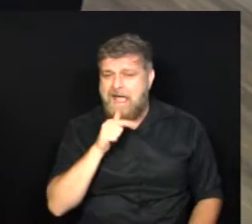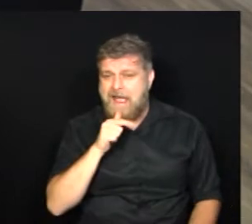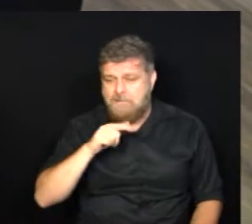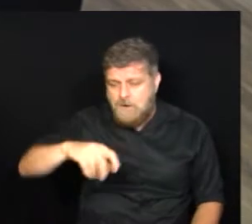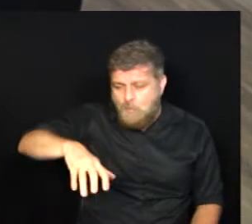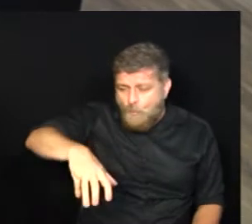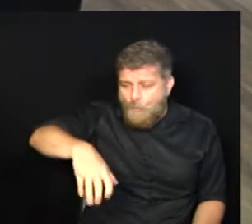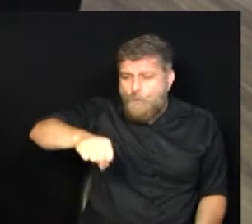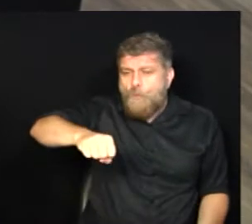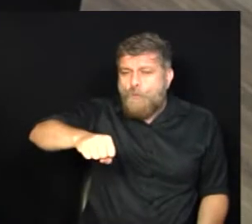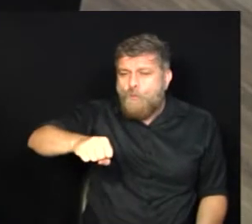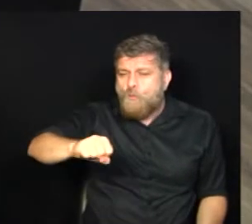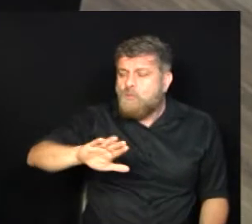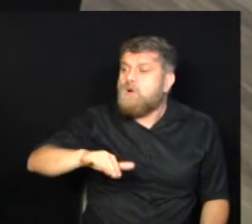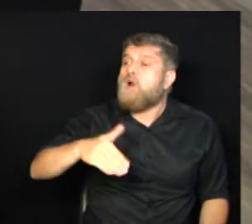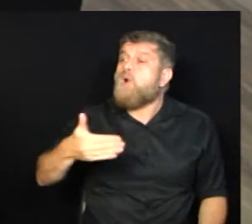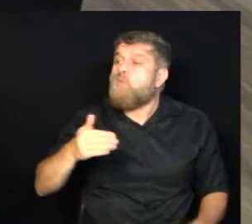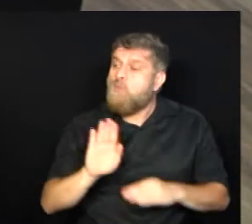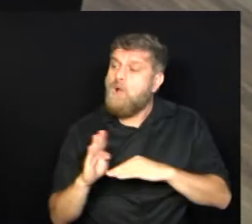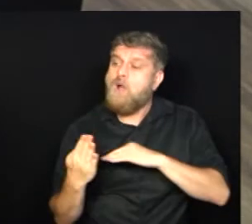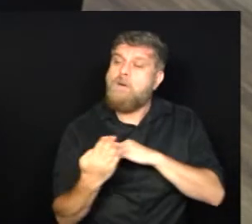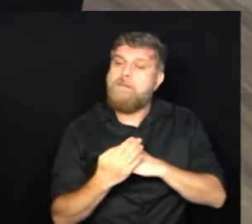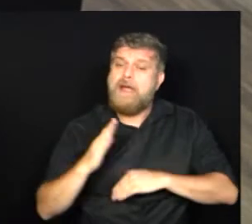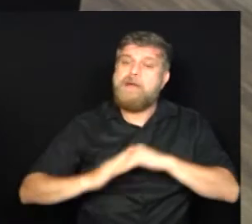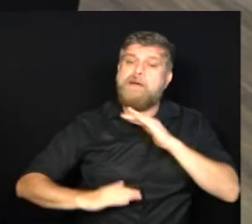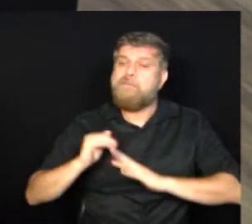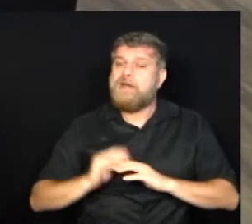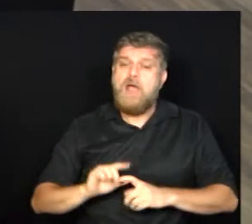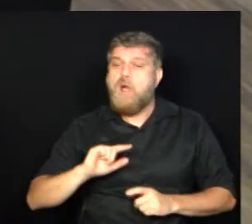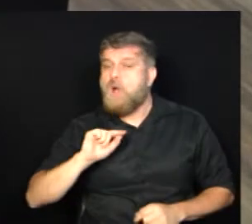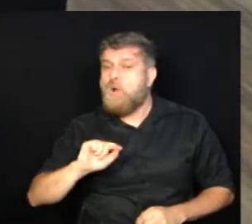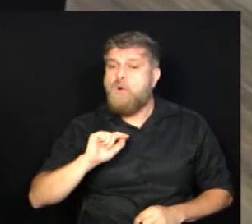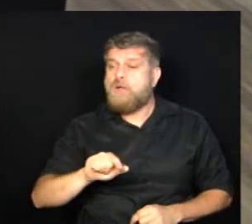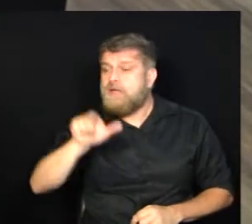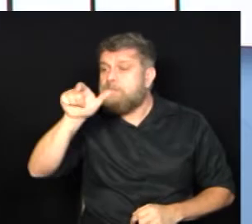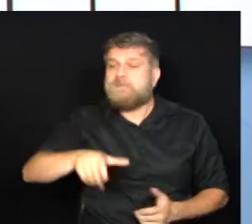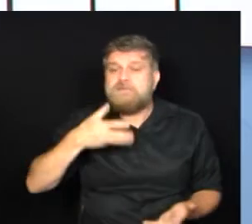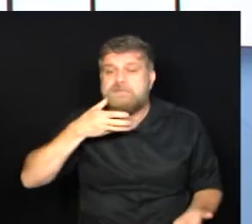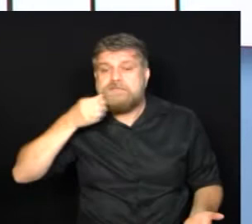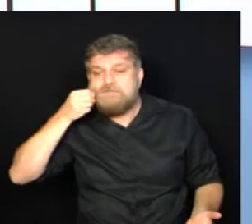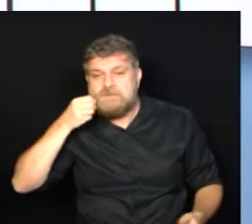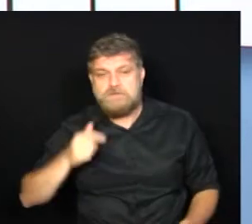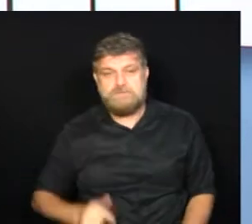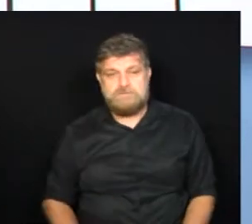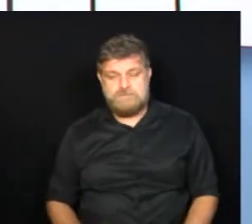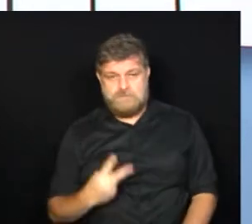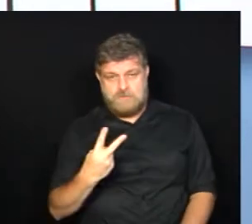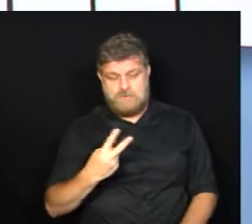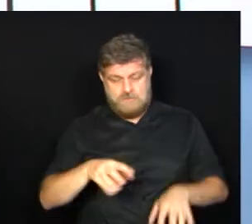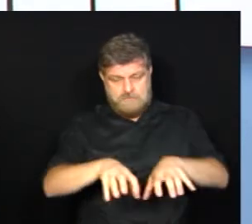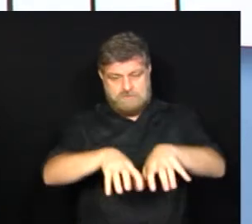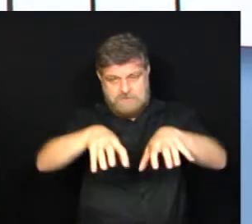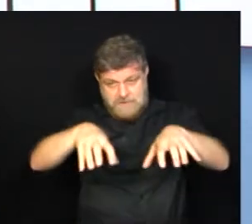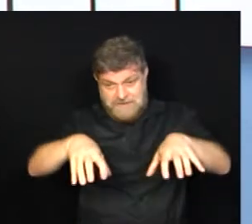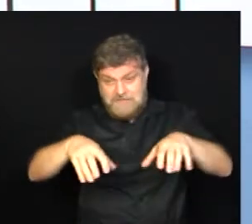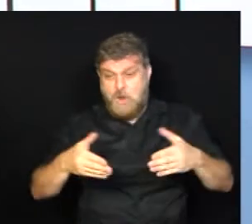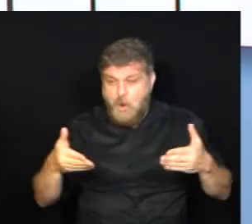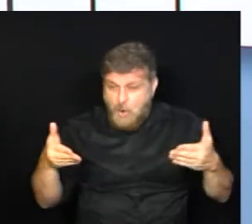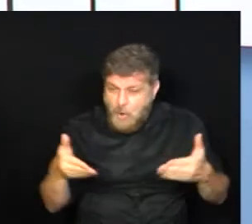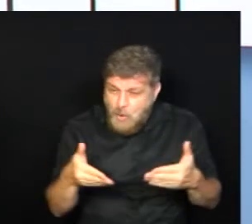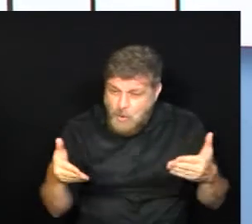água. Quais são esses bairros e o que as pessoas precisam fazer? Esses bairros são 2 regiões e hoje,